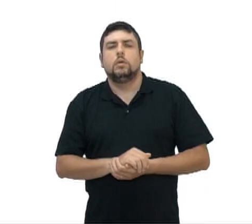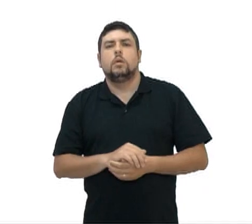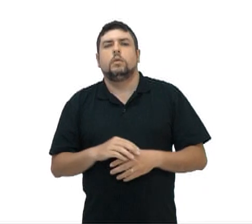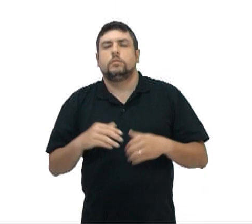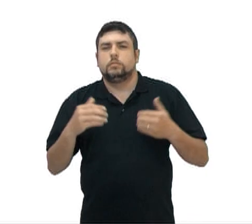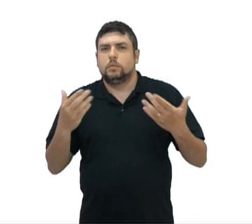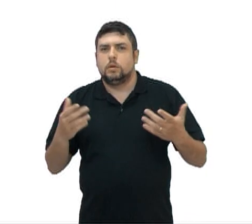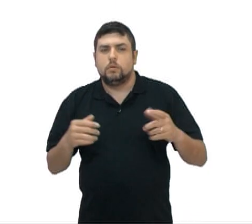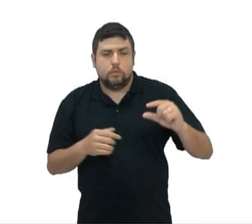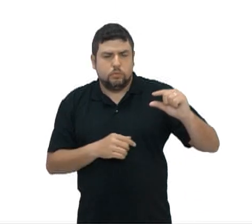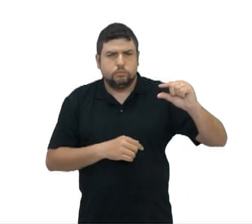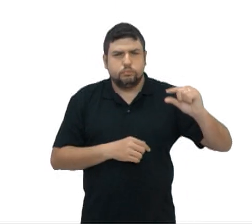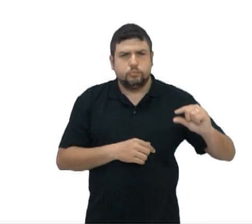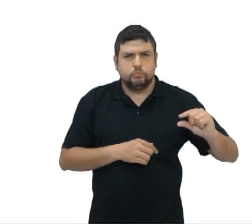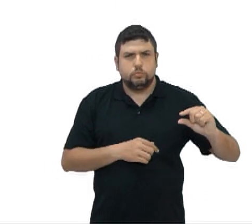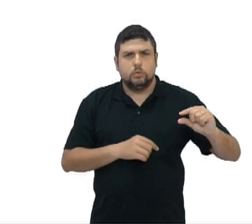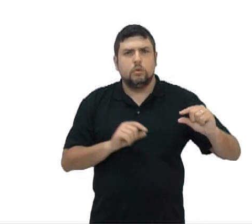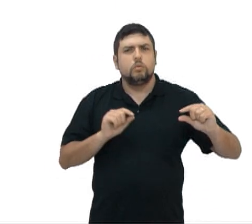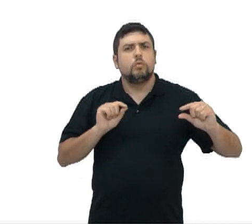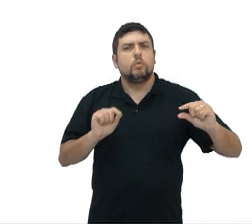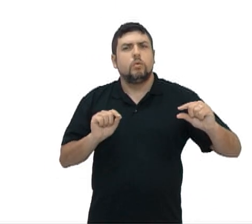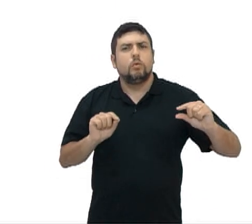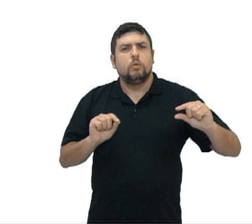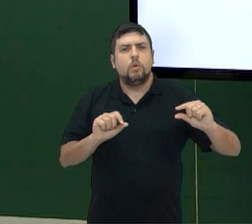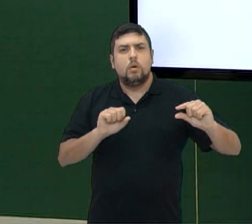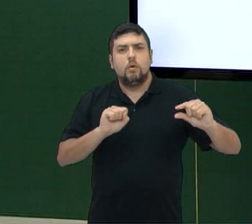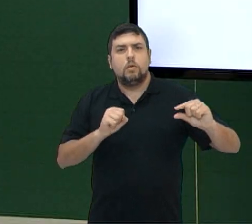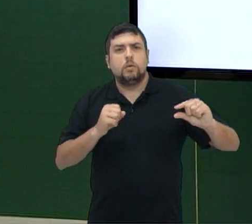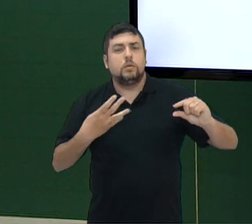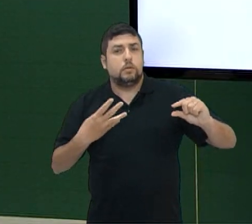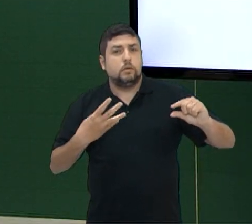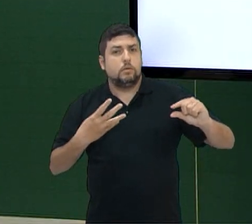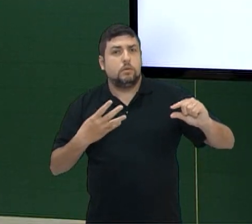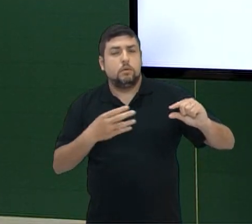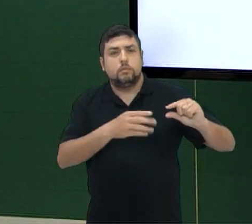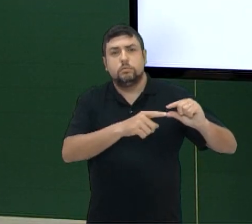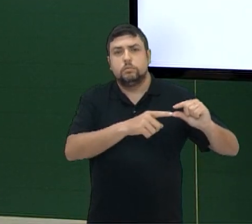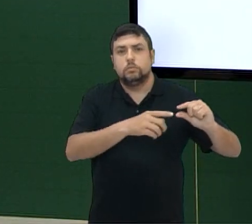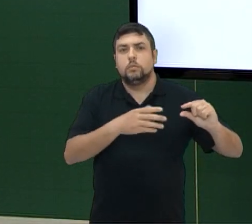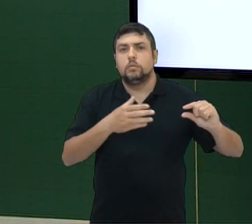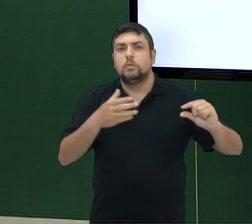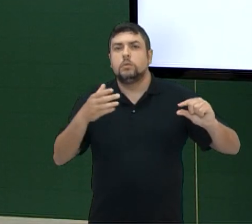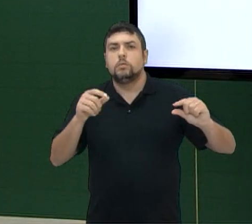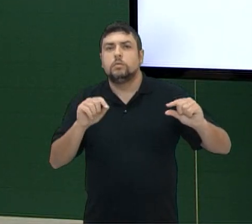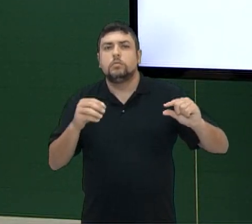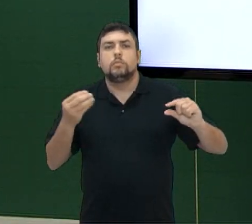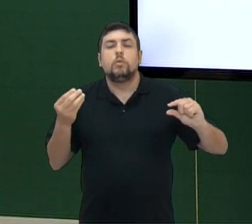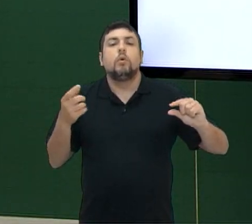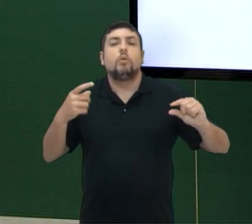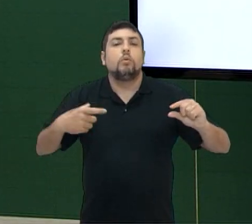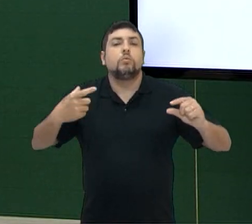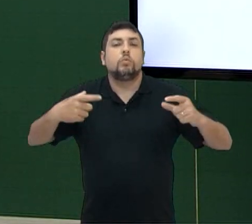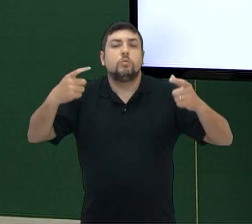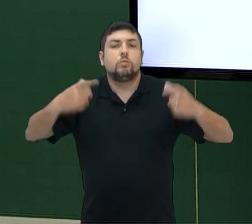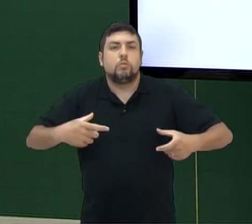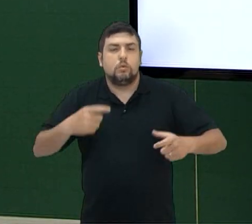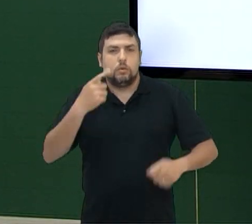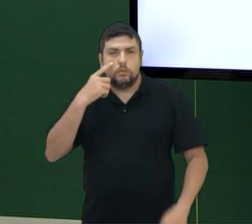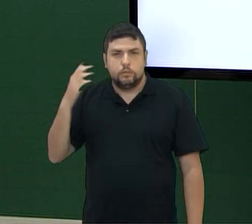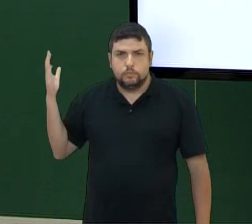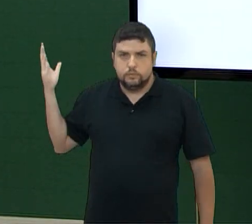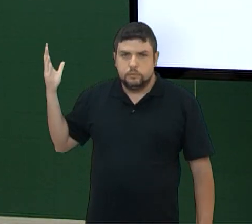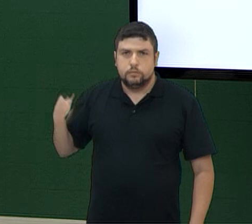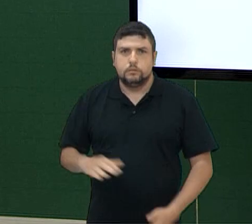Então, se a circunferência menor é 84, eu vou colocar aqui. Menor